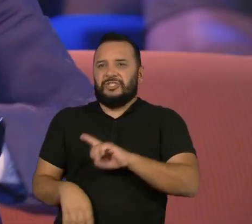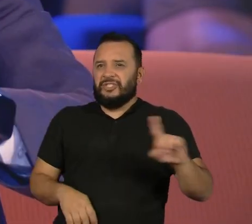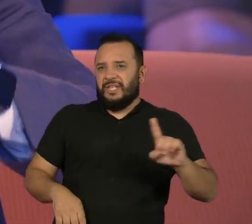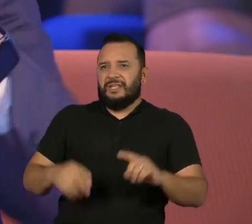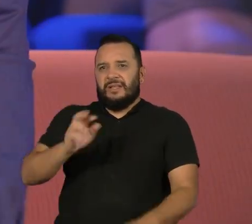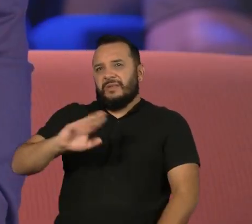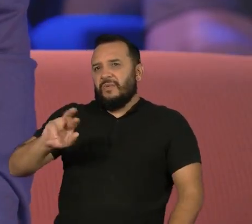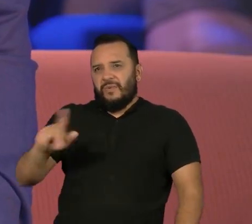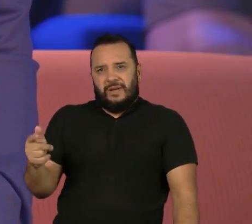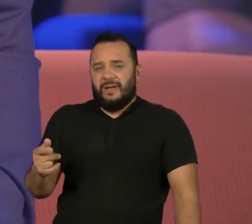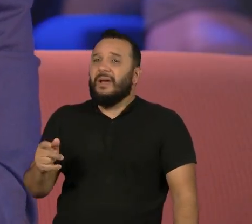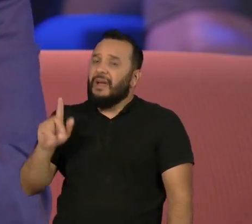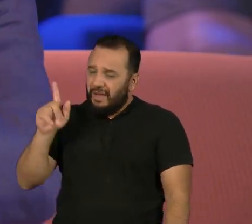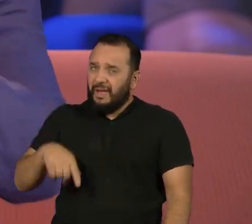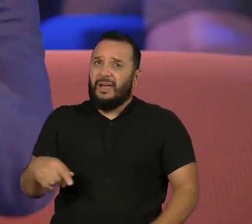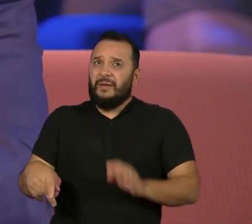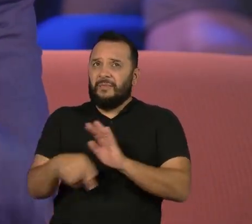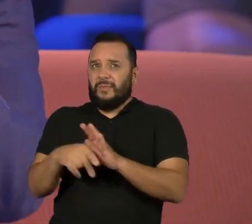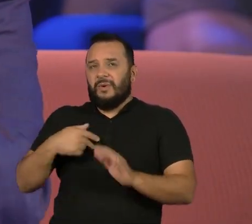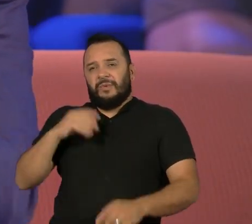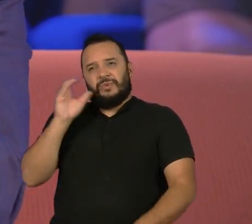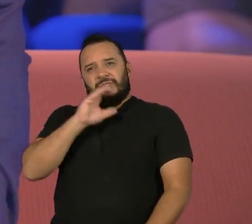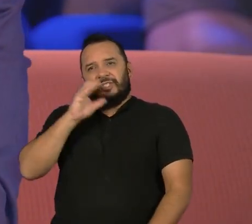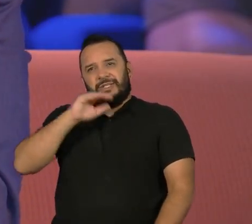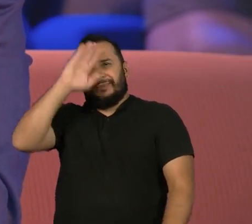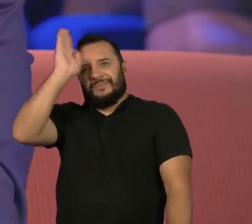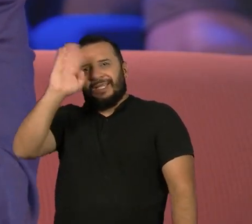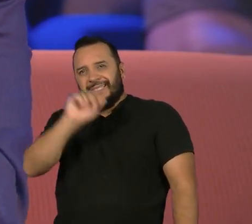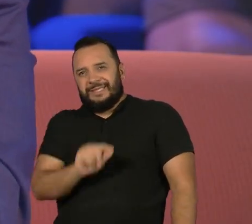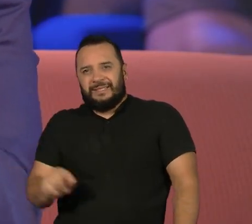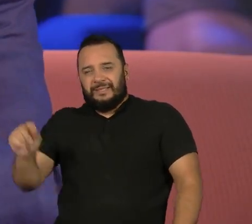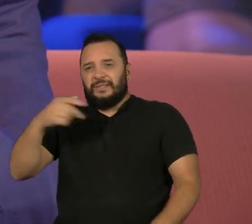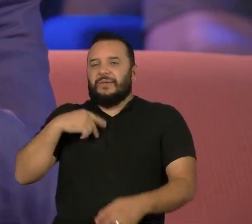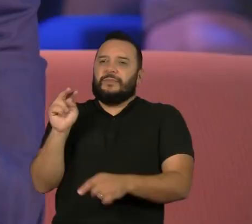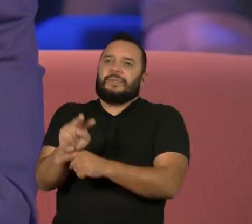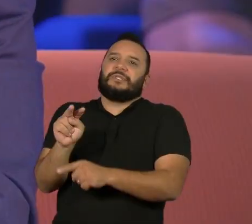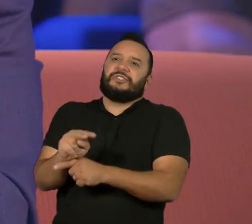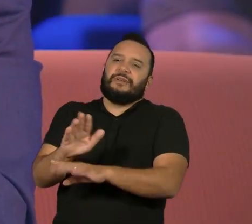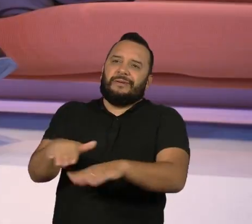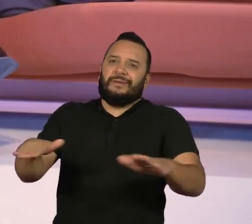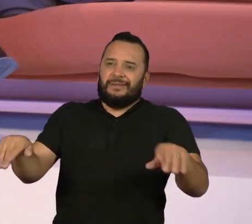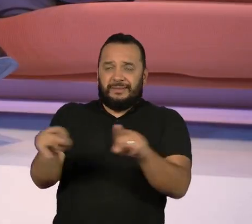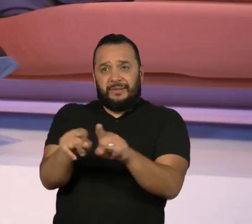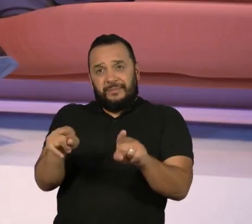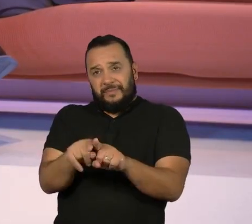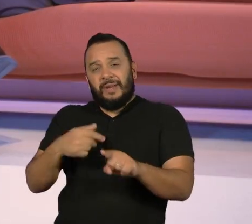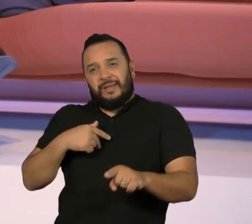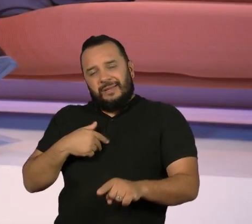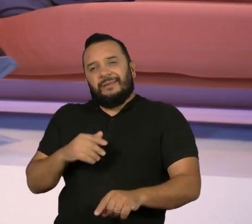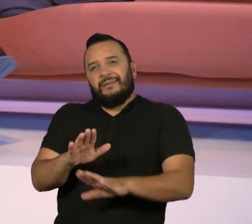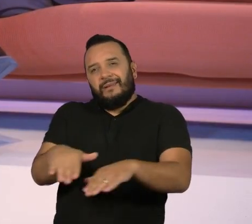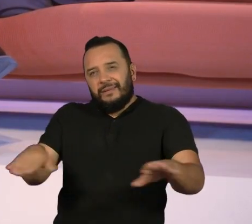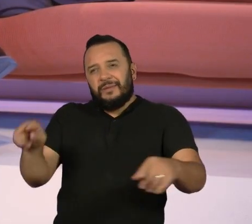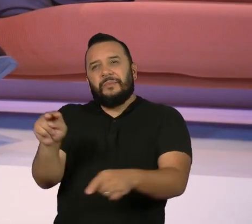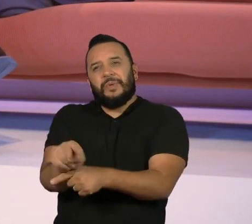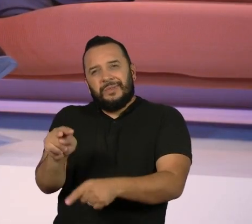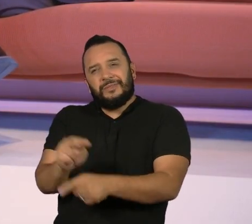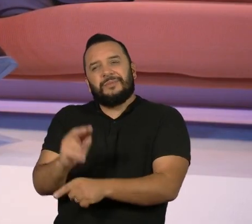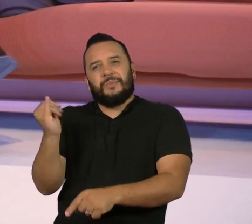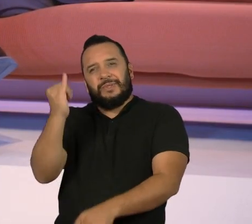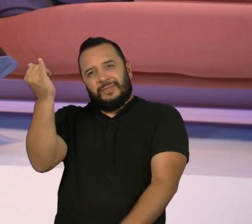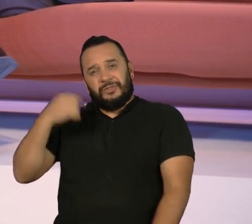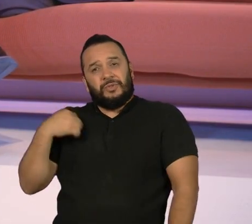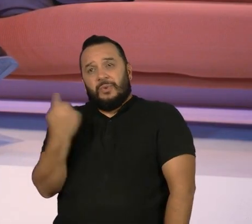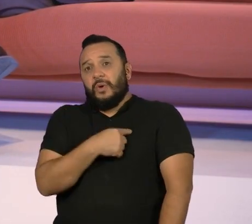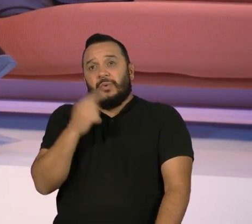direita, não é uma pauta de centro. É uma urgência nacional em defesa das nossas crianças, em defesa da infância. E a gente conseguiu